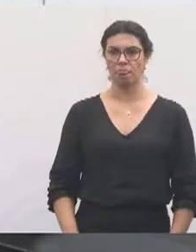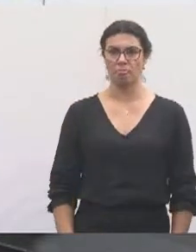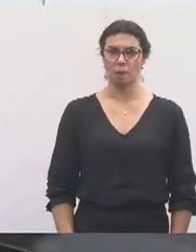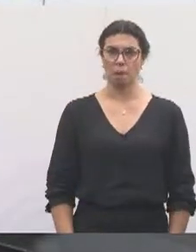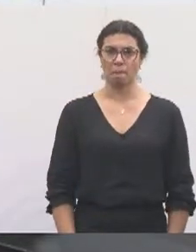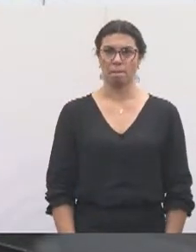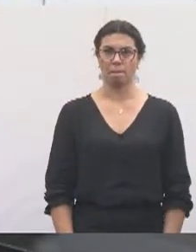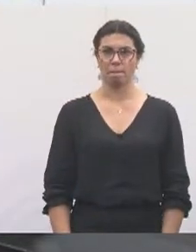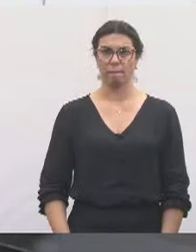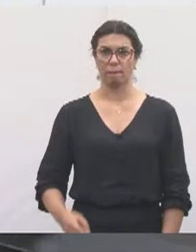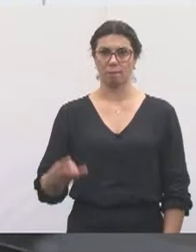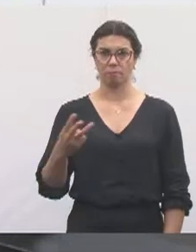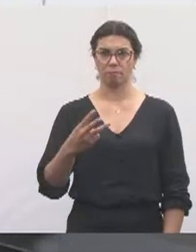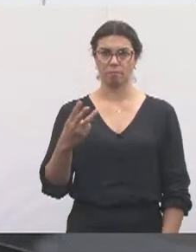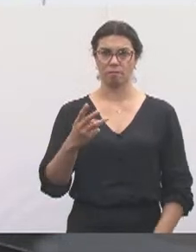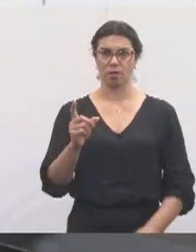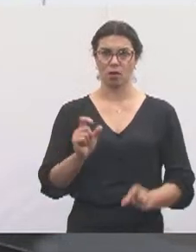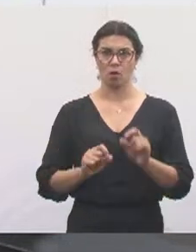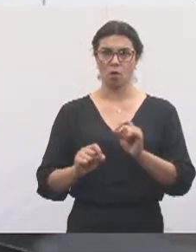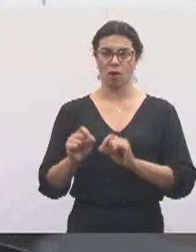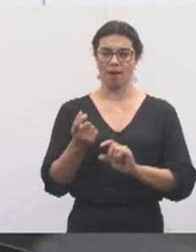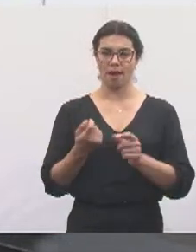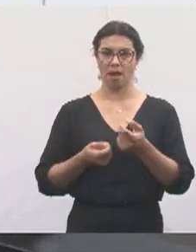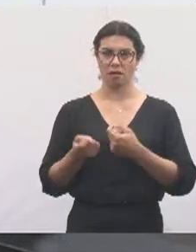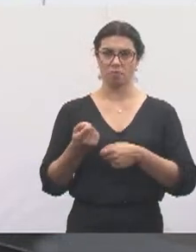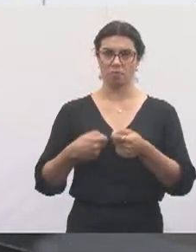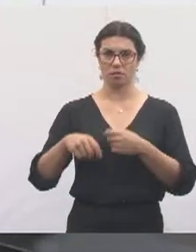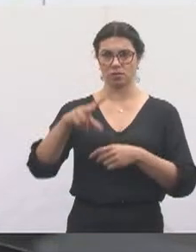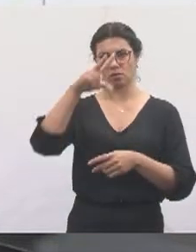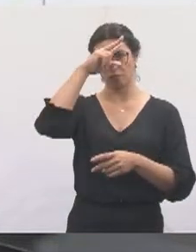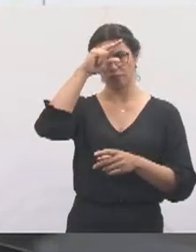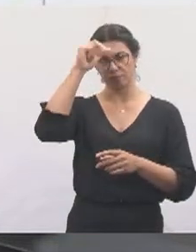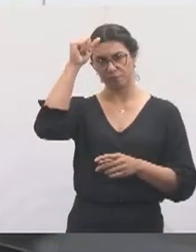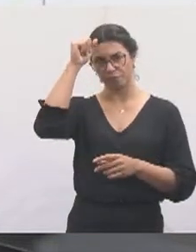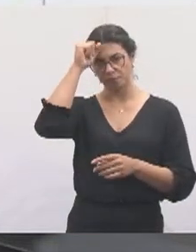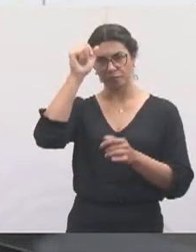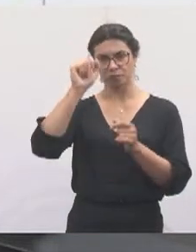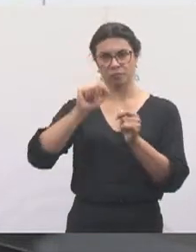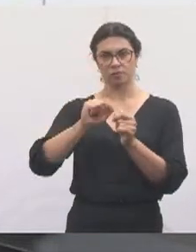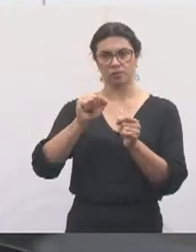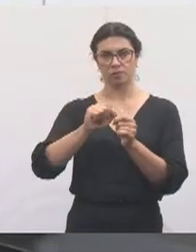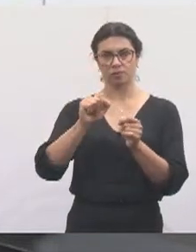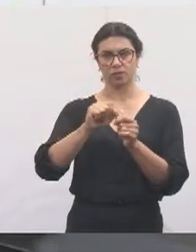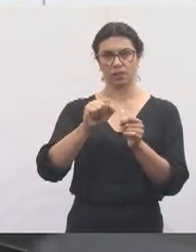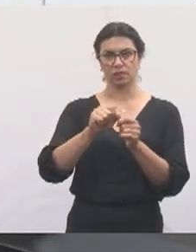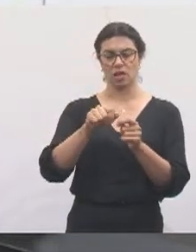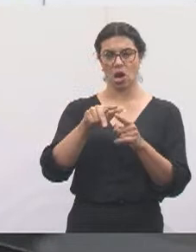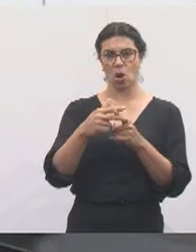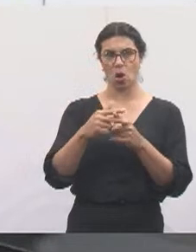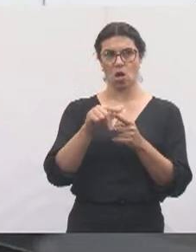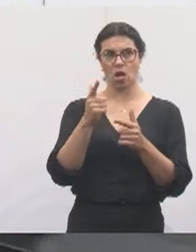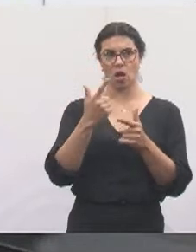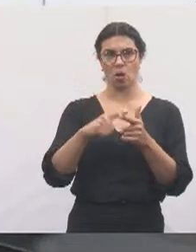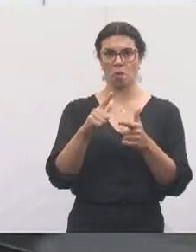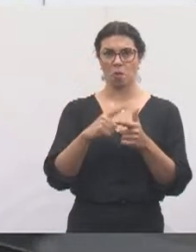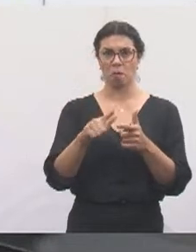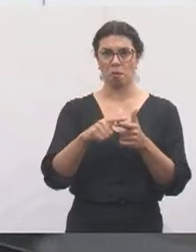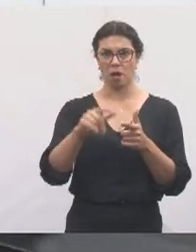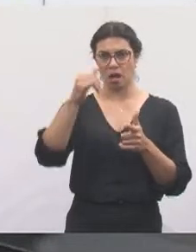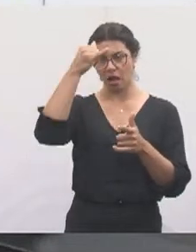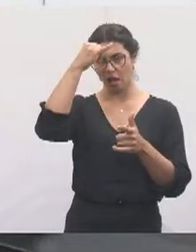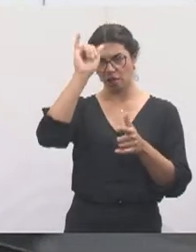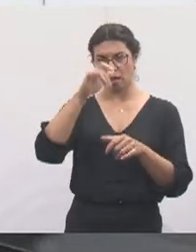prejudicado três o que essa administração Municipal tem feito para corrigir os problemas apontado evitar